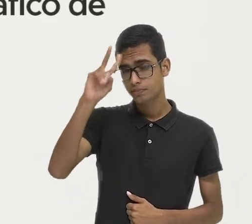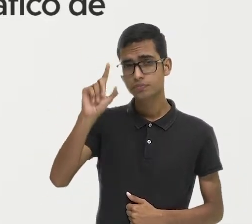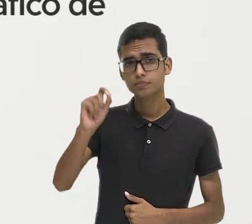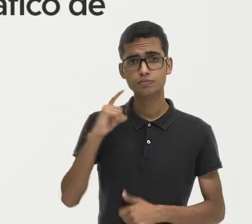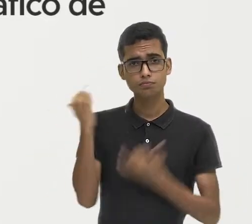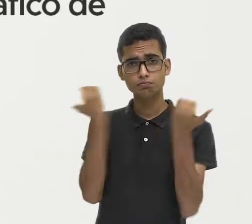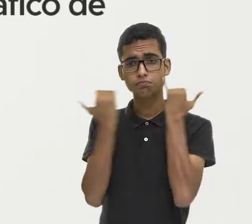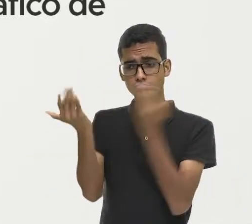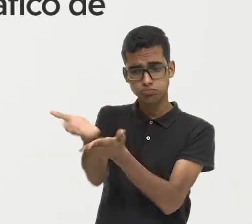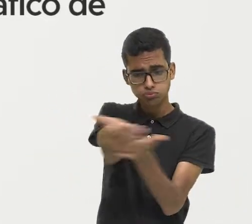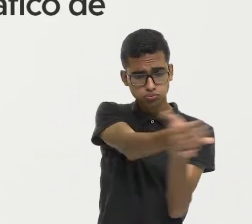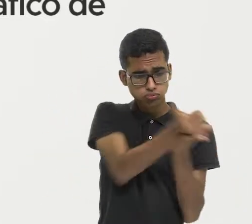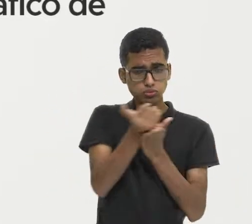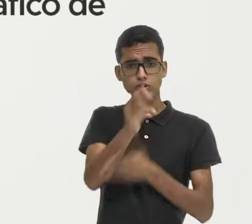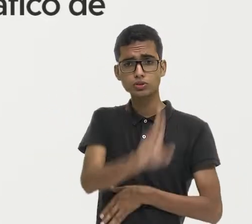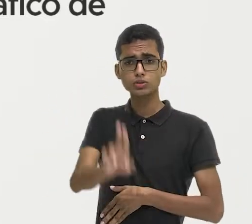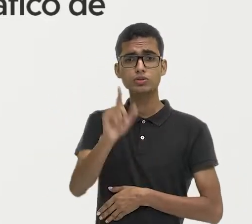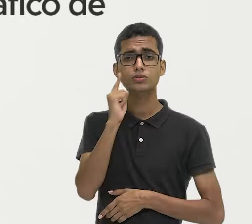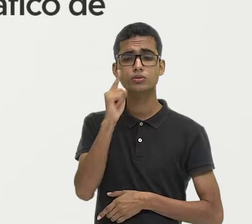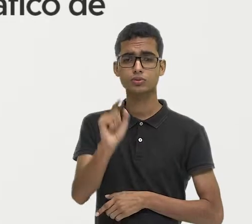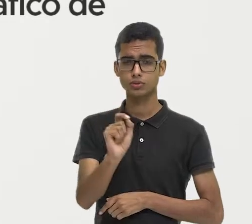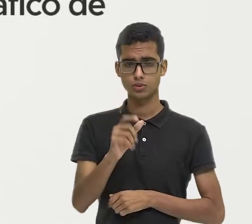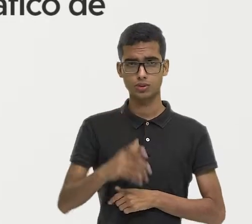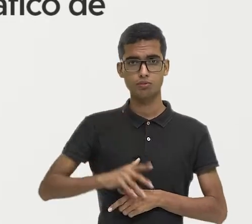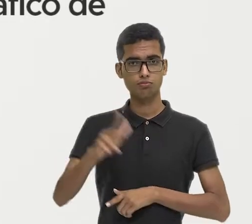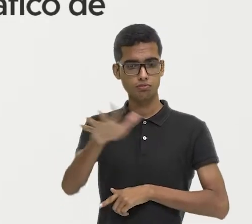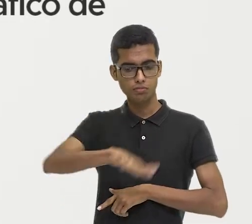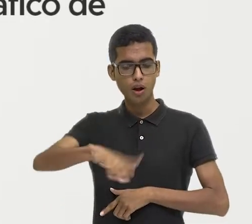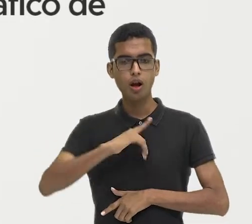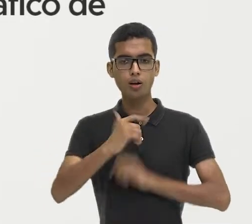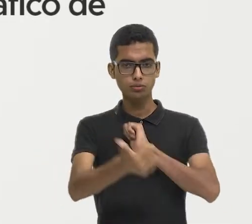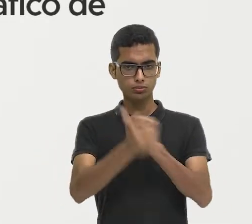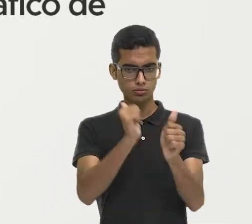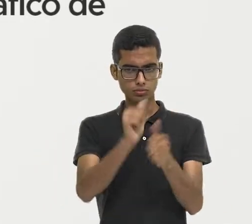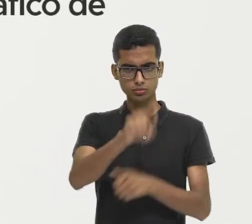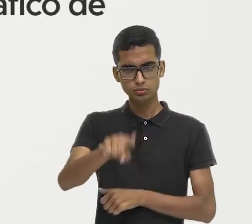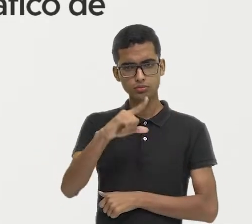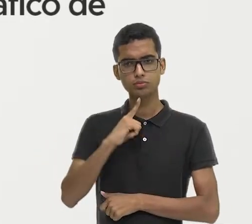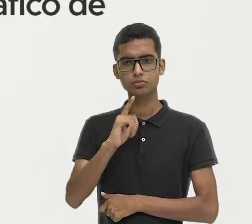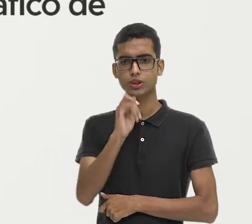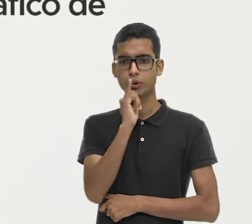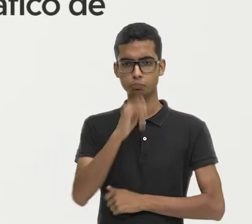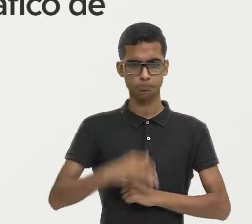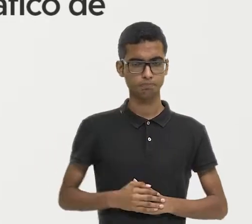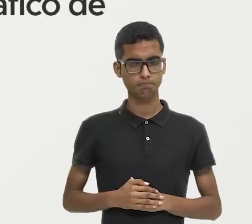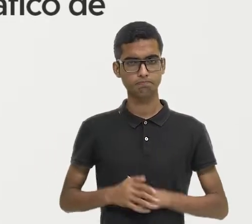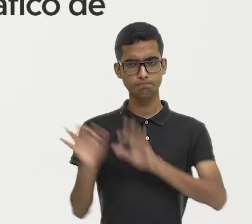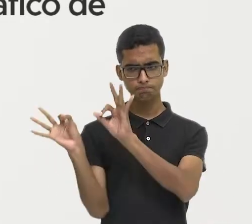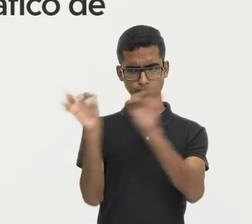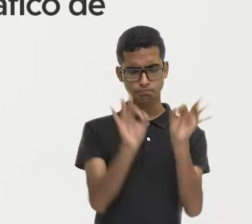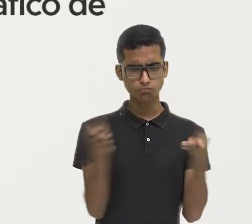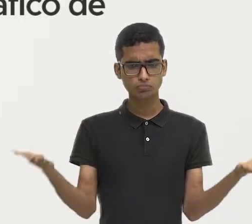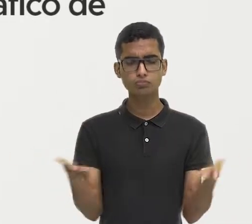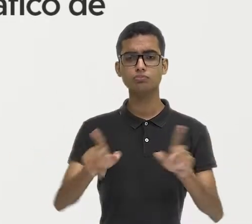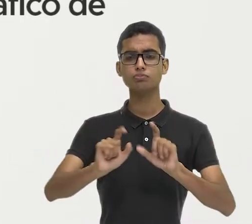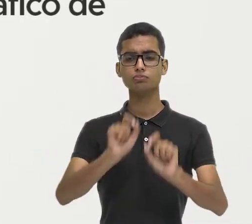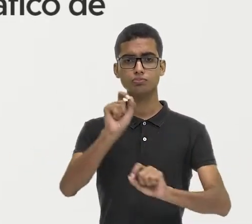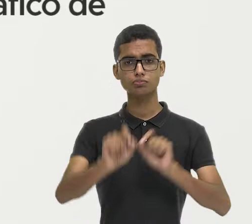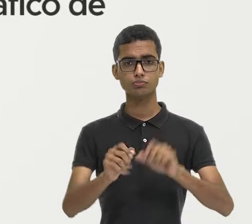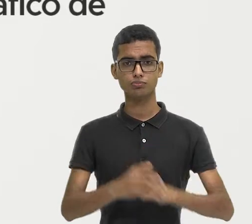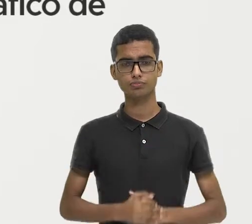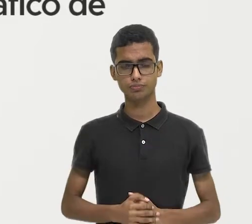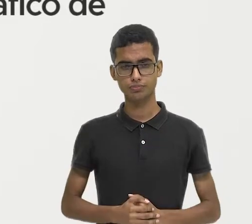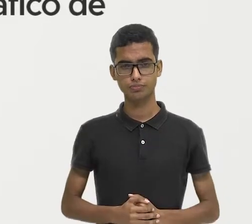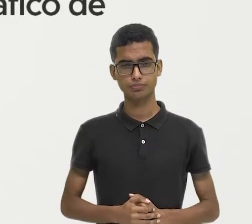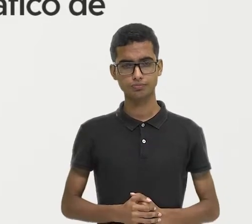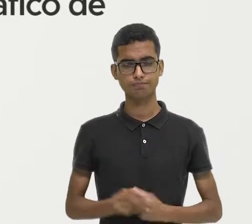Lembrando que esses dados, eles são muito utilizados, por exemplo, no esporte, né? Você tem acompanhamentos hoje em dia